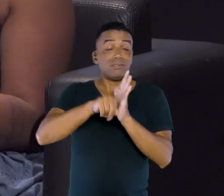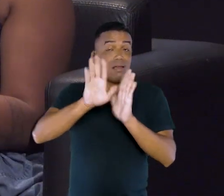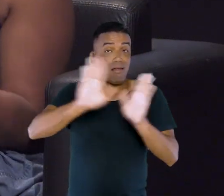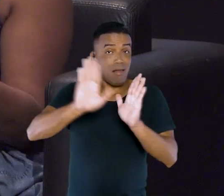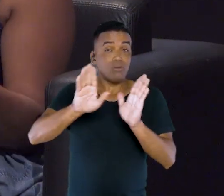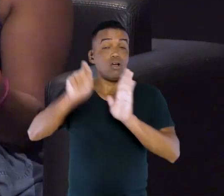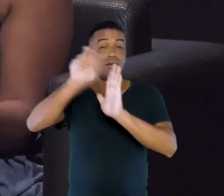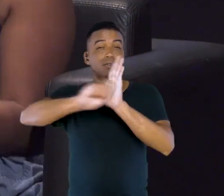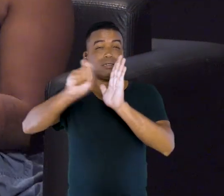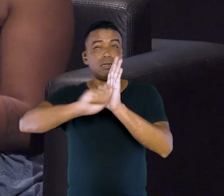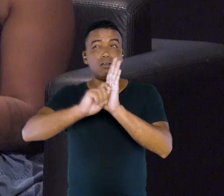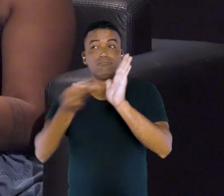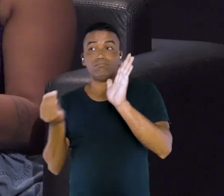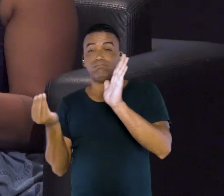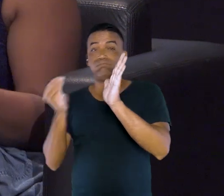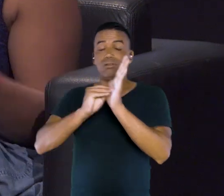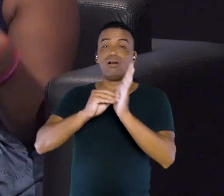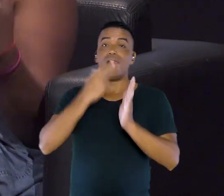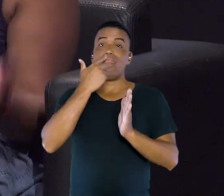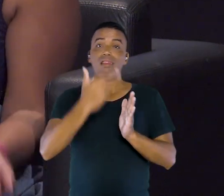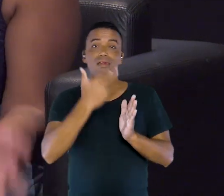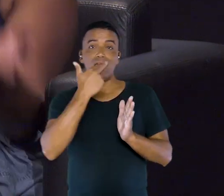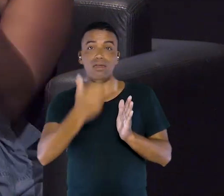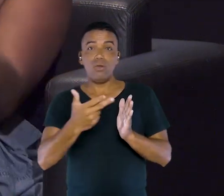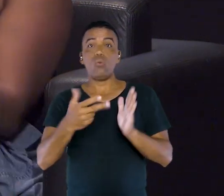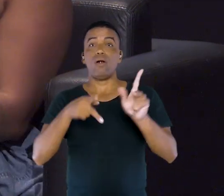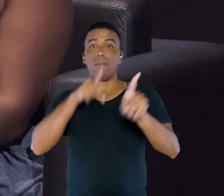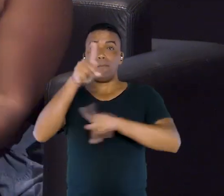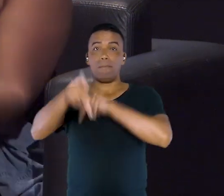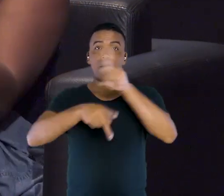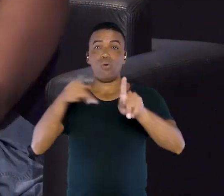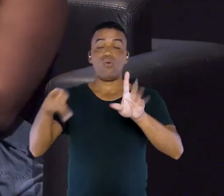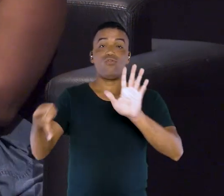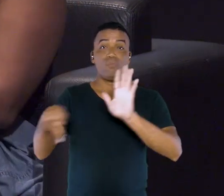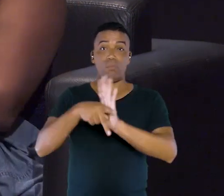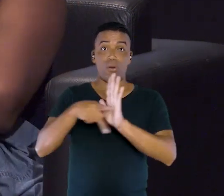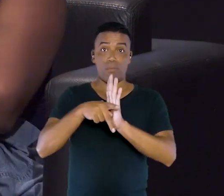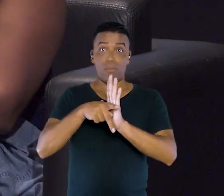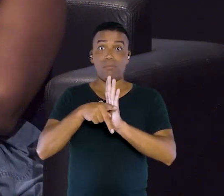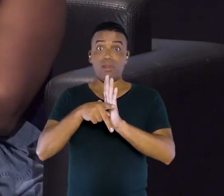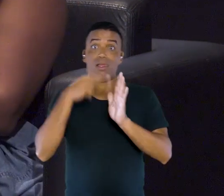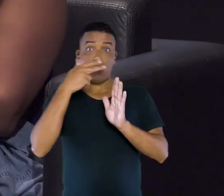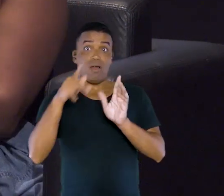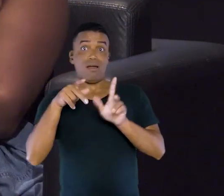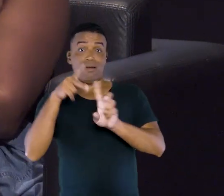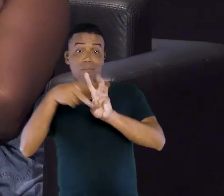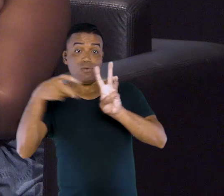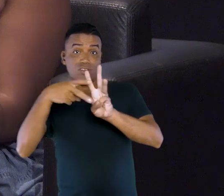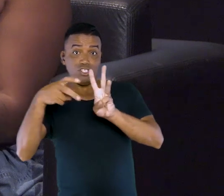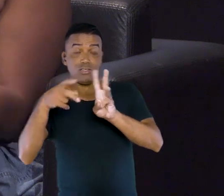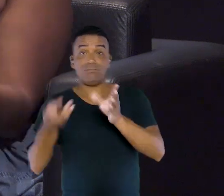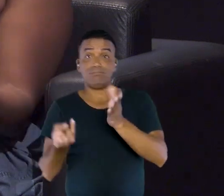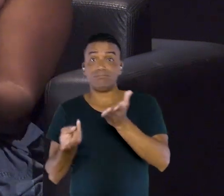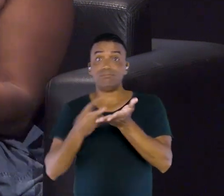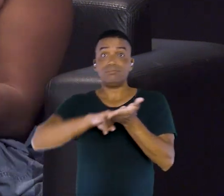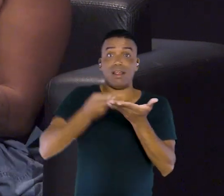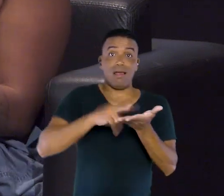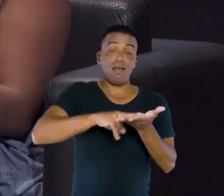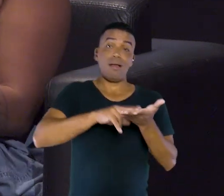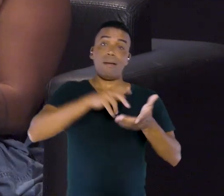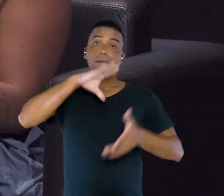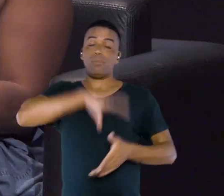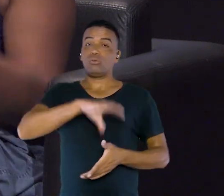mas apenas transcrever, né, da língua Yengatu e língua Baniwa para português. Algumas